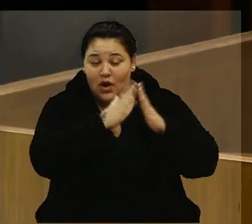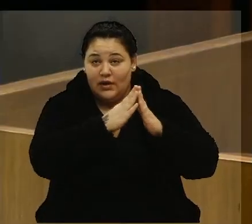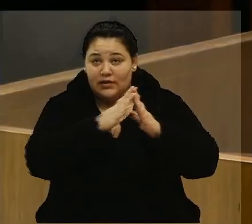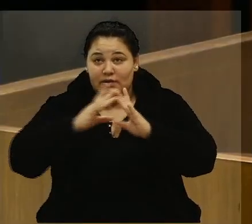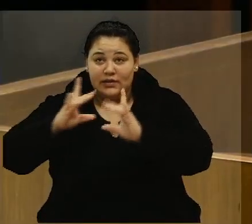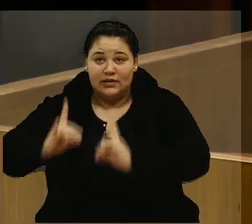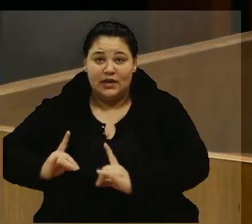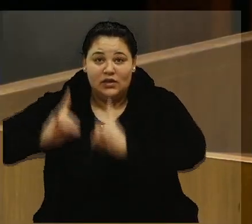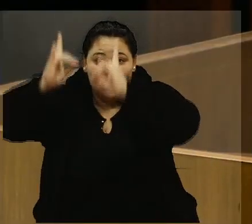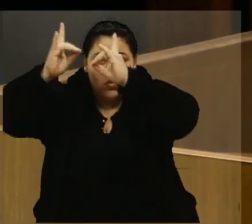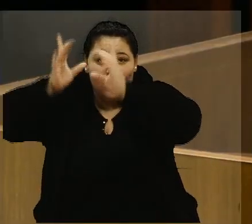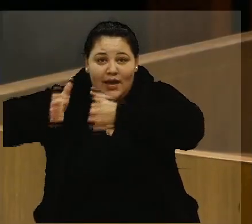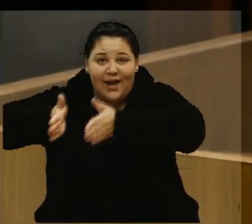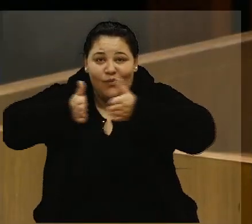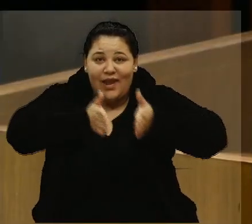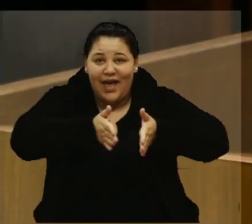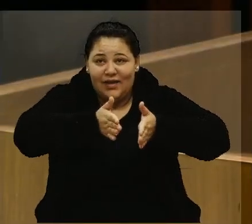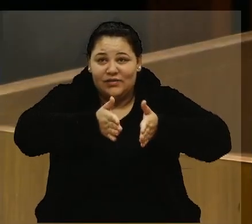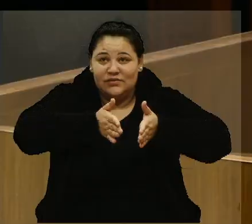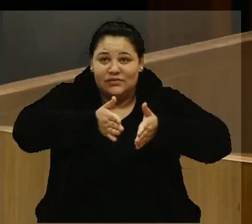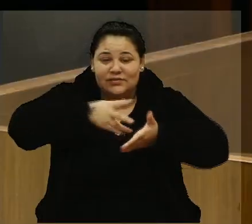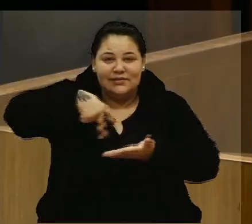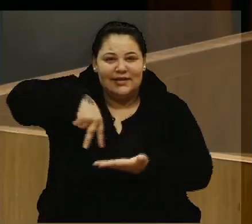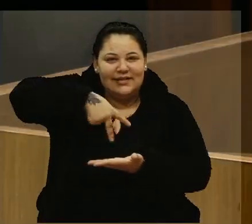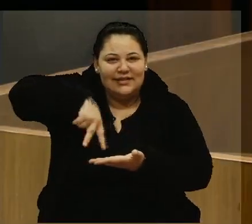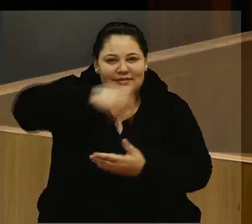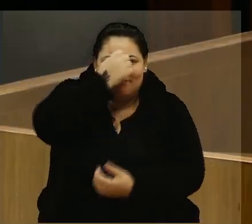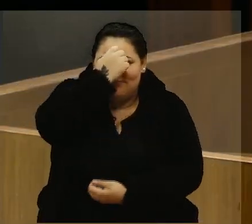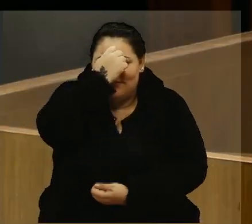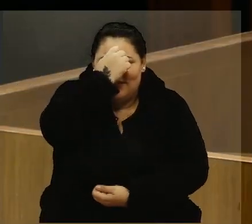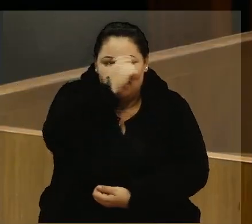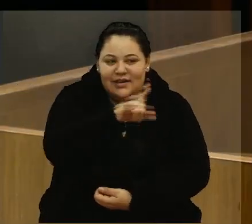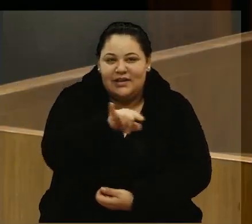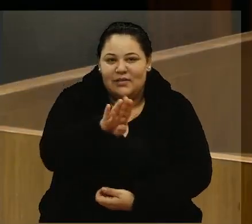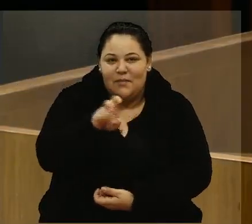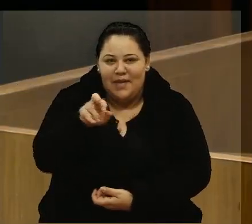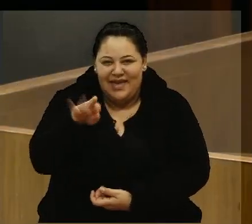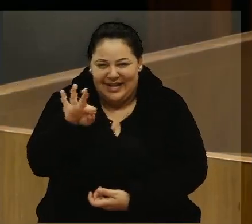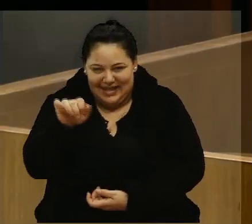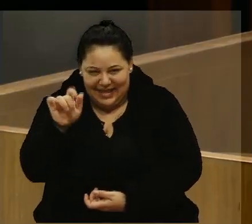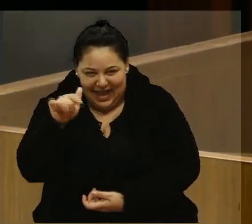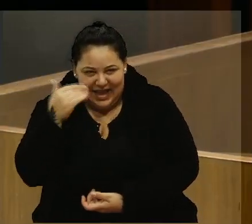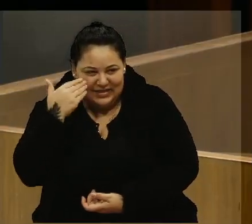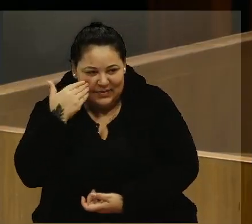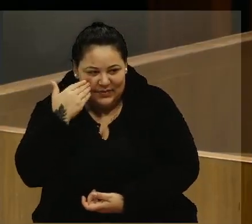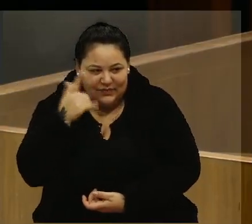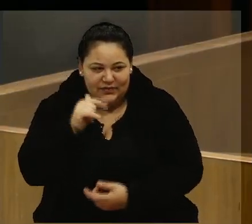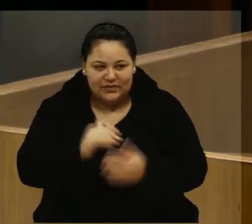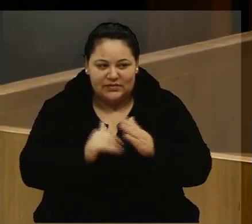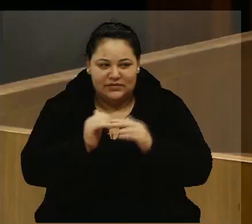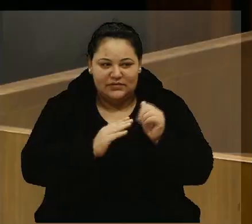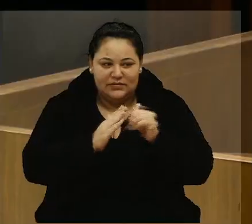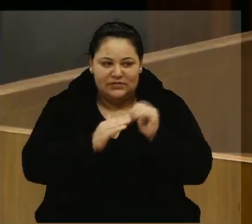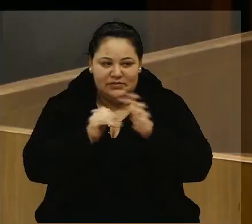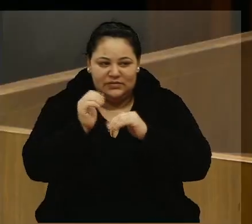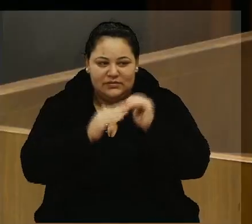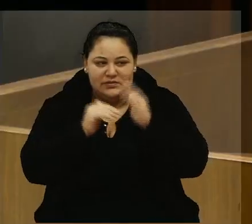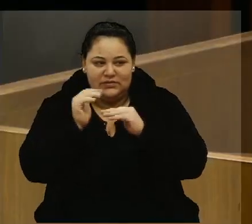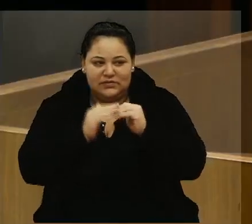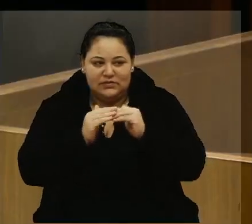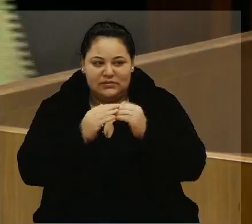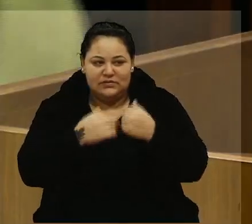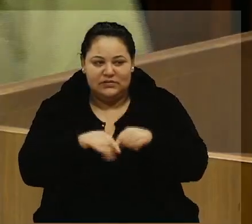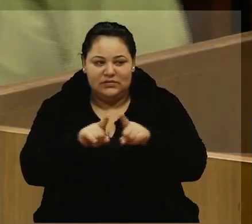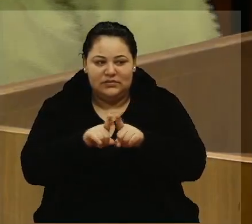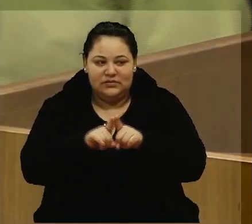lado da Danceteria Libertar. Foram construídas 4 torres. E o nosso bairro Cristo Redentor,